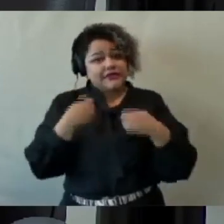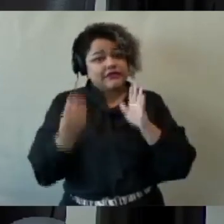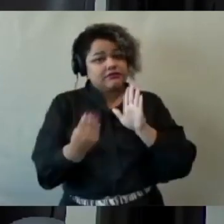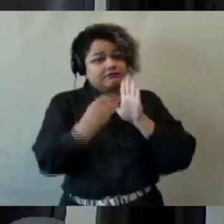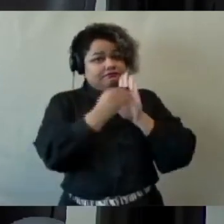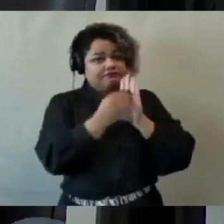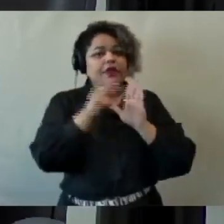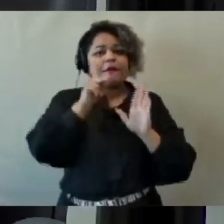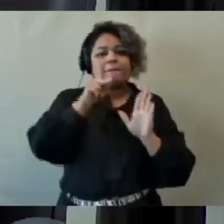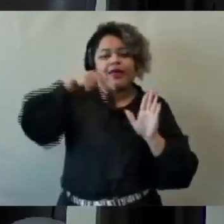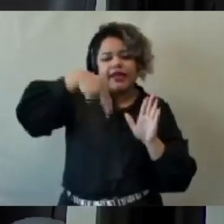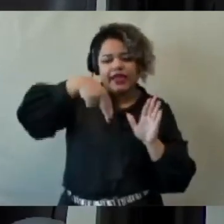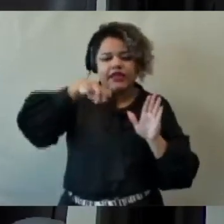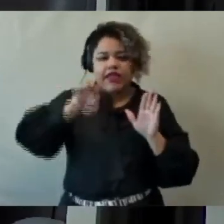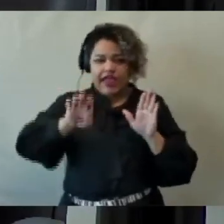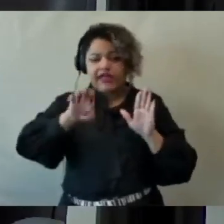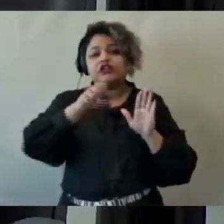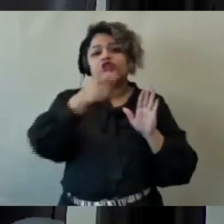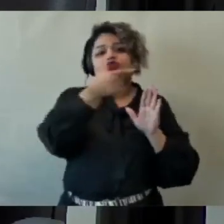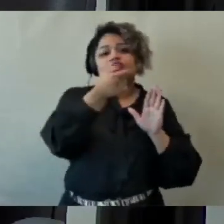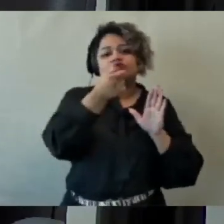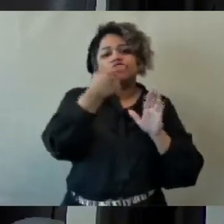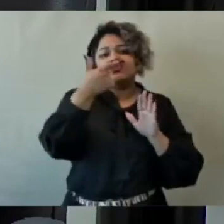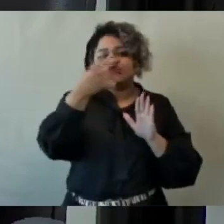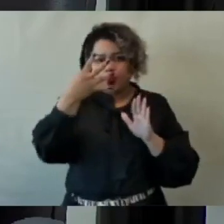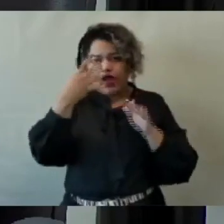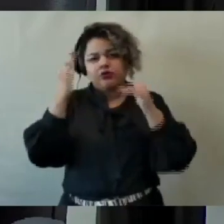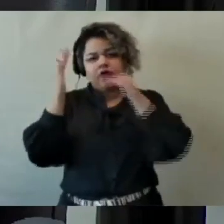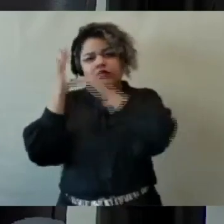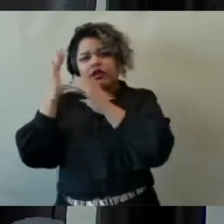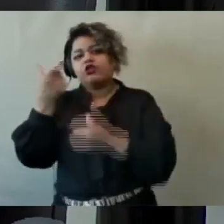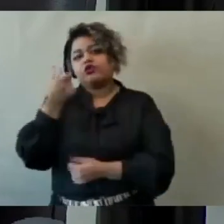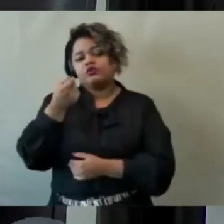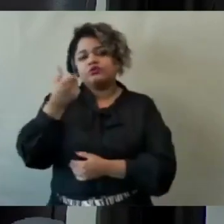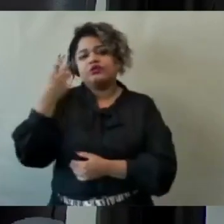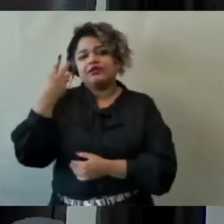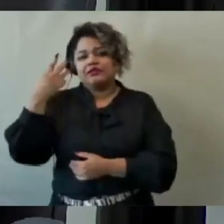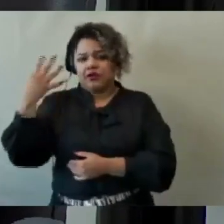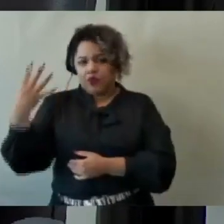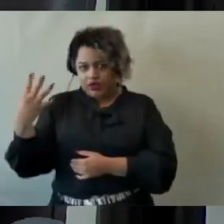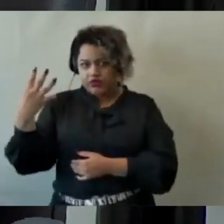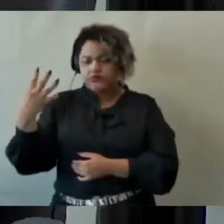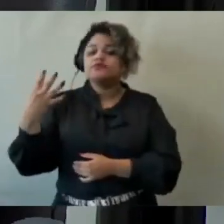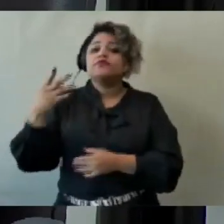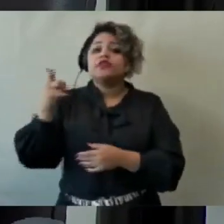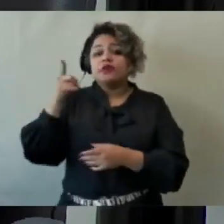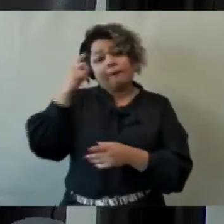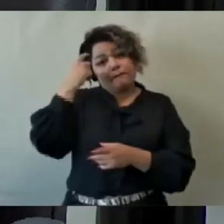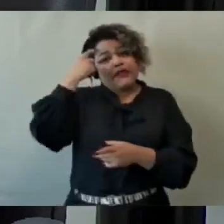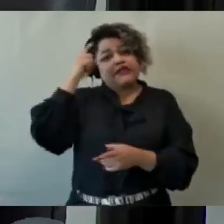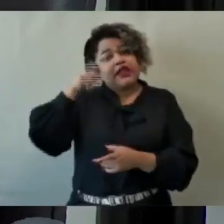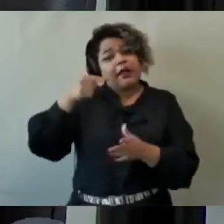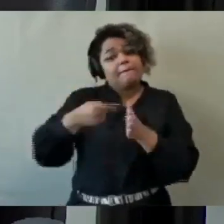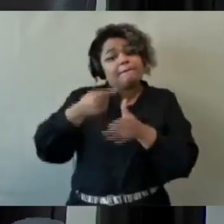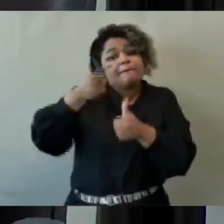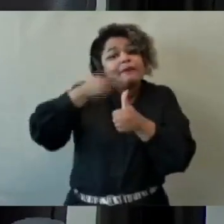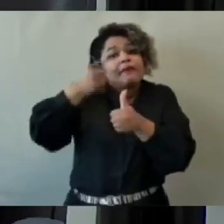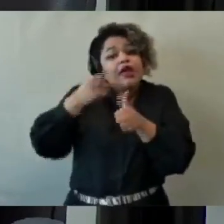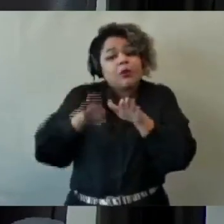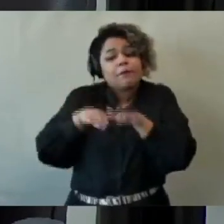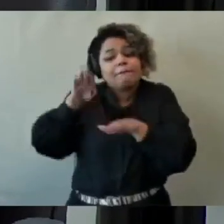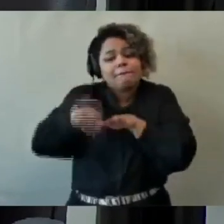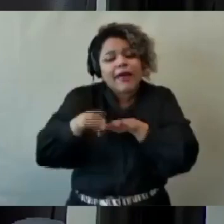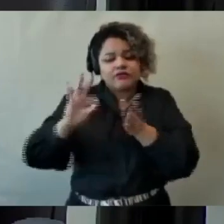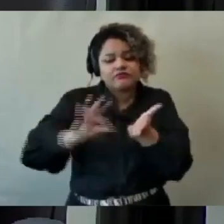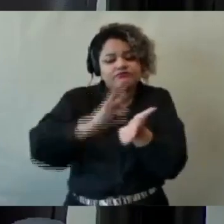2024-2034, Pensei de fazer essa moção de apoio e chamar os vereadores para assinarem essa moção de apoio como um primeiro passo, né,